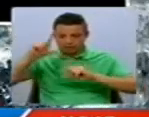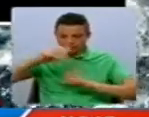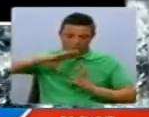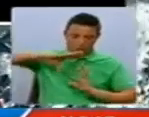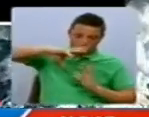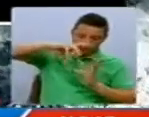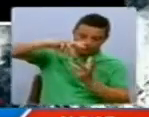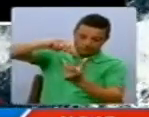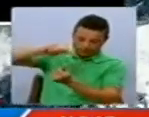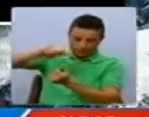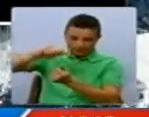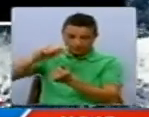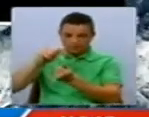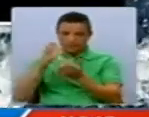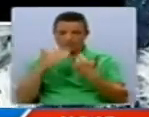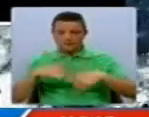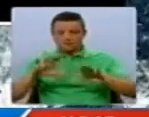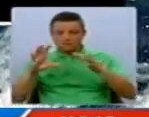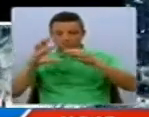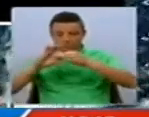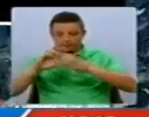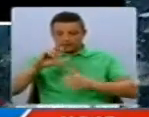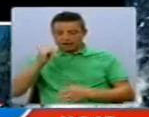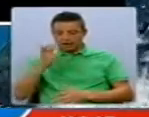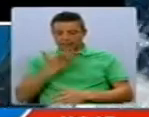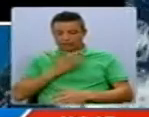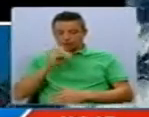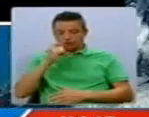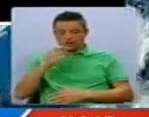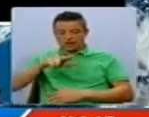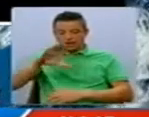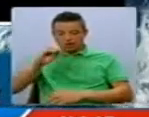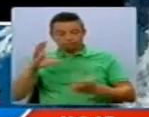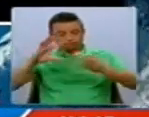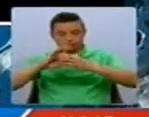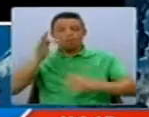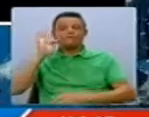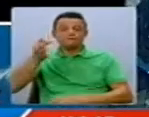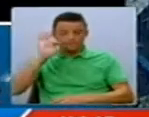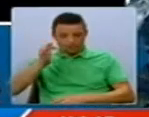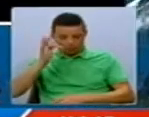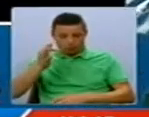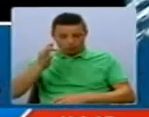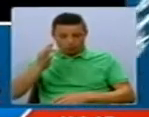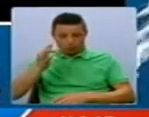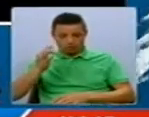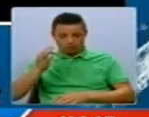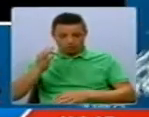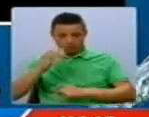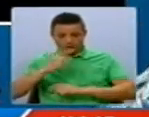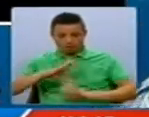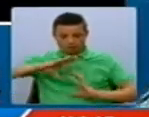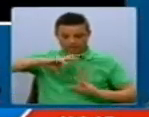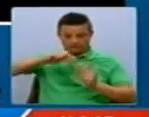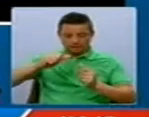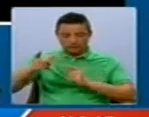Ora, e como eu estava a dizer há bocado, geralmente relacionam o hidrogênio com o ferro. Esta relação do espectro com eventuais planetas à volta das